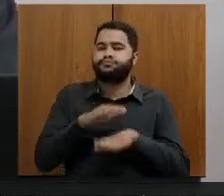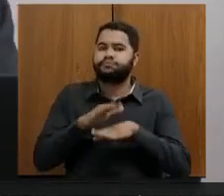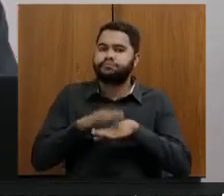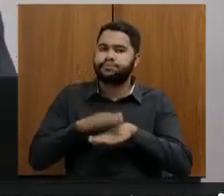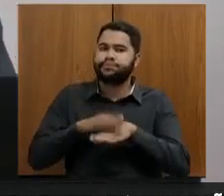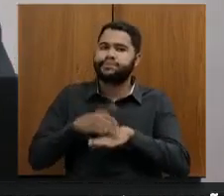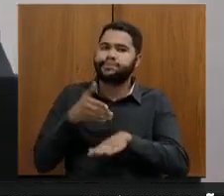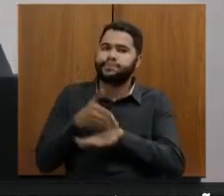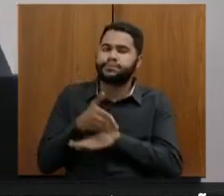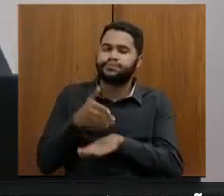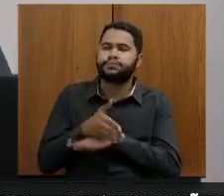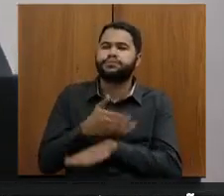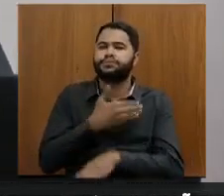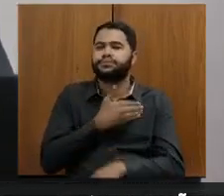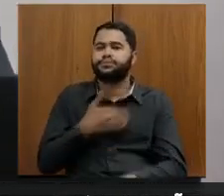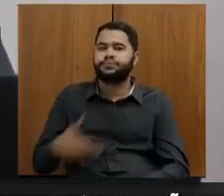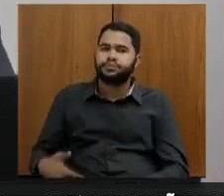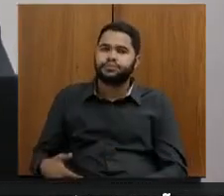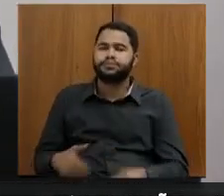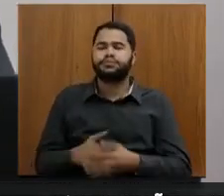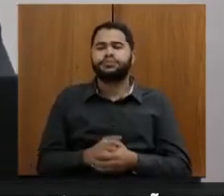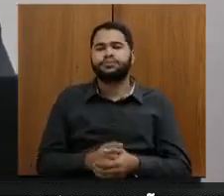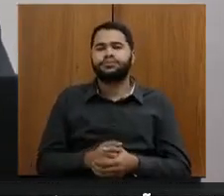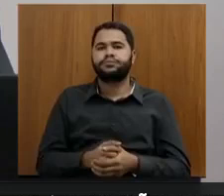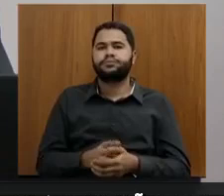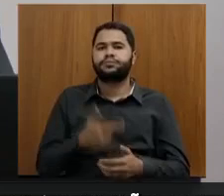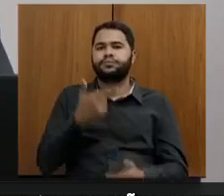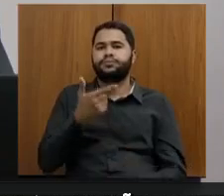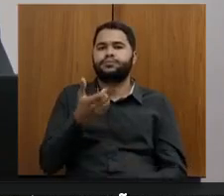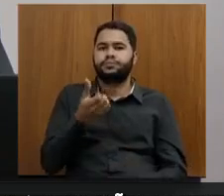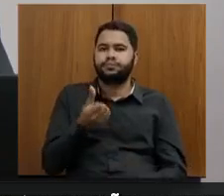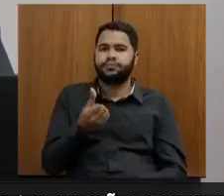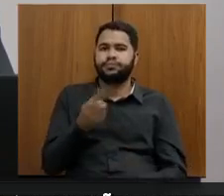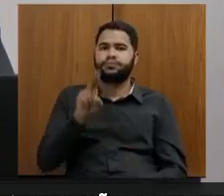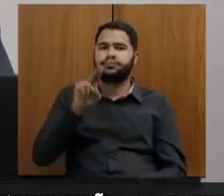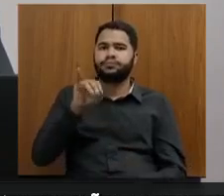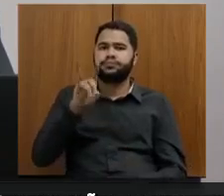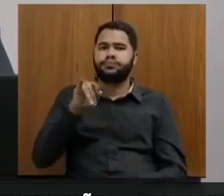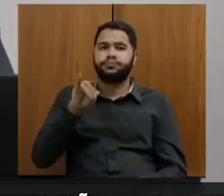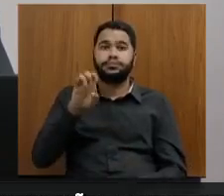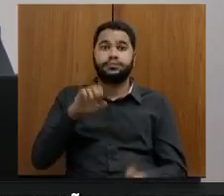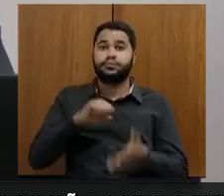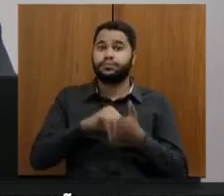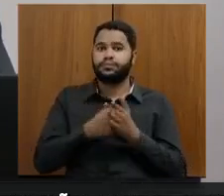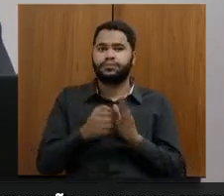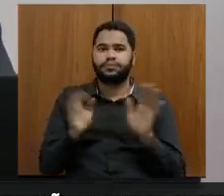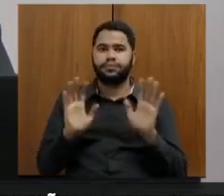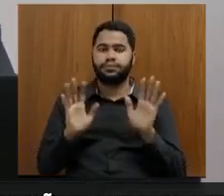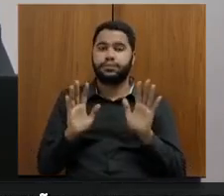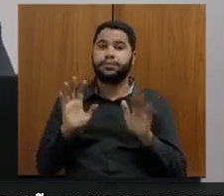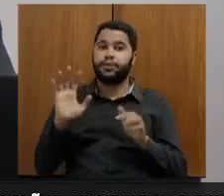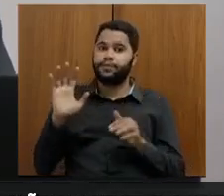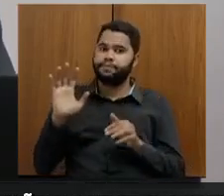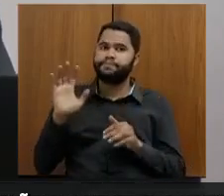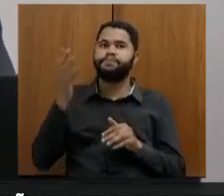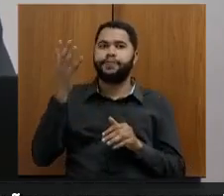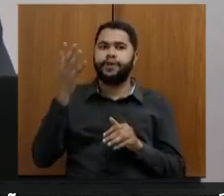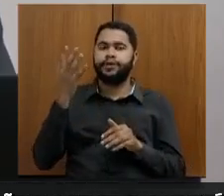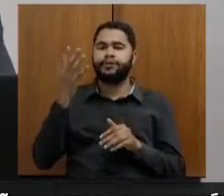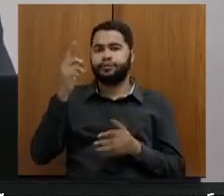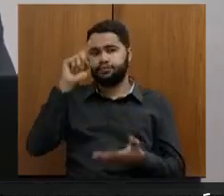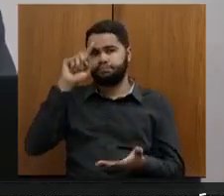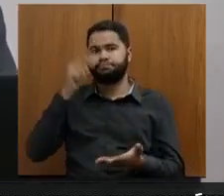da intervenção da comissão de Segurança Pública que os 26 unidades prisionais não fossem fechadas ir impactar